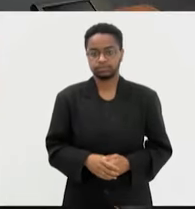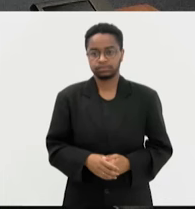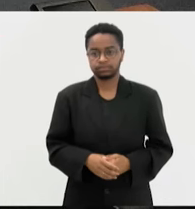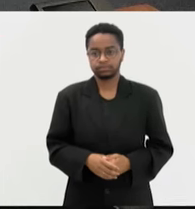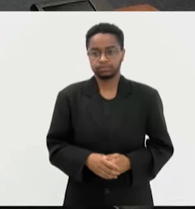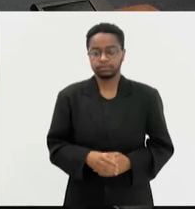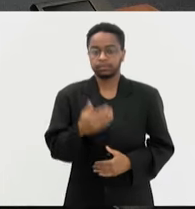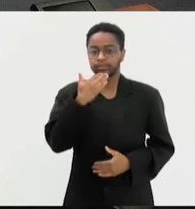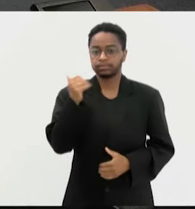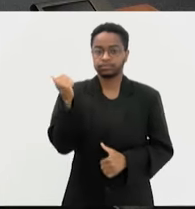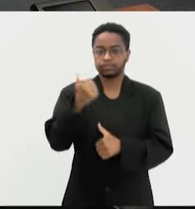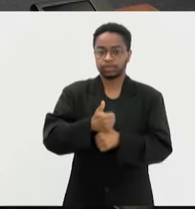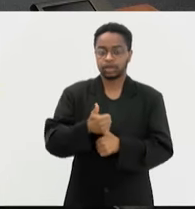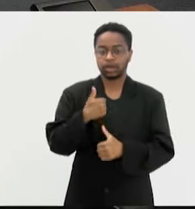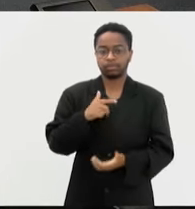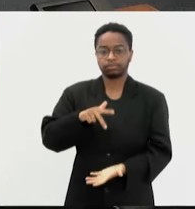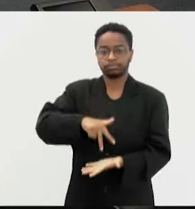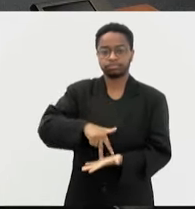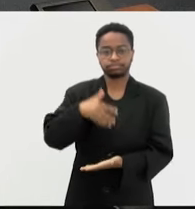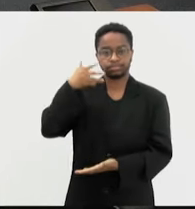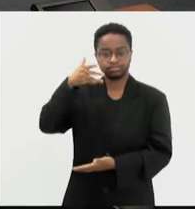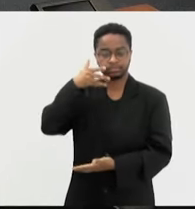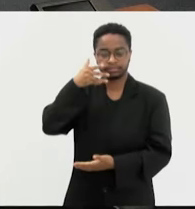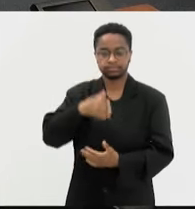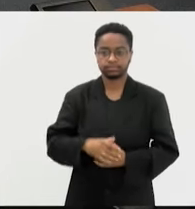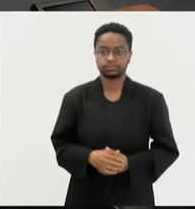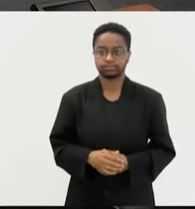presidir a sessão aqui para que eu possa usar A